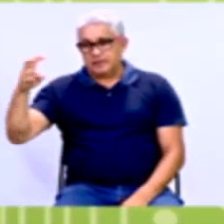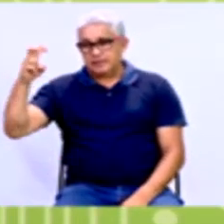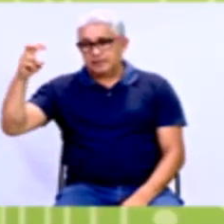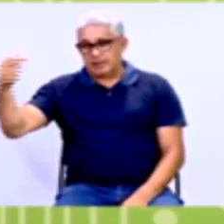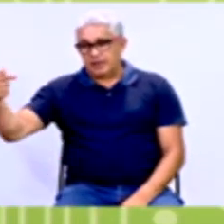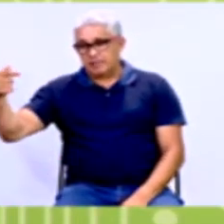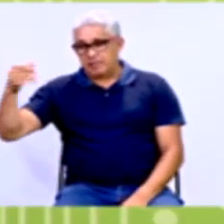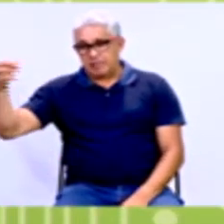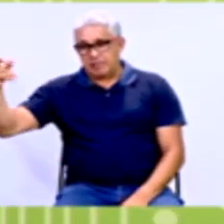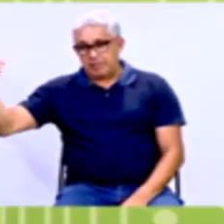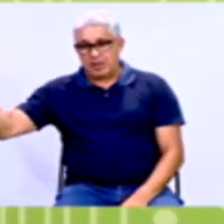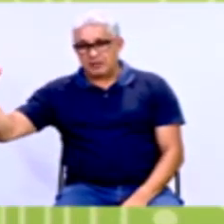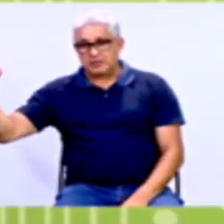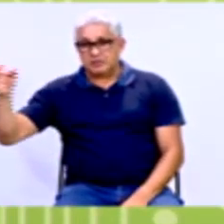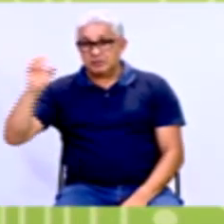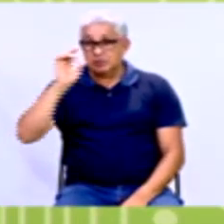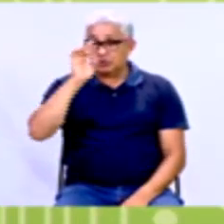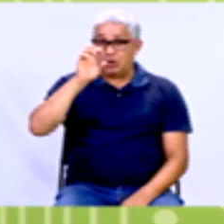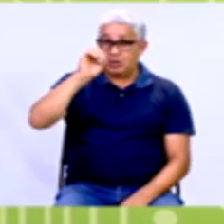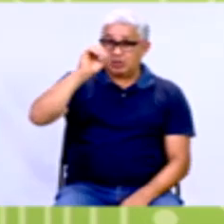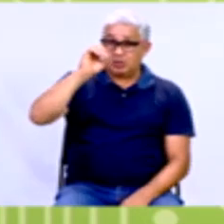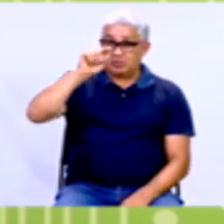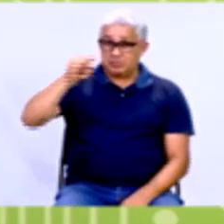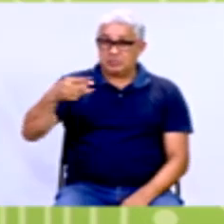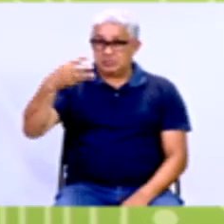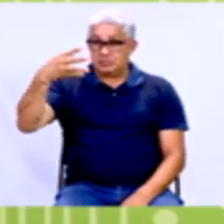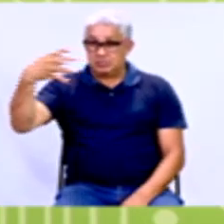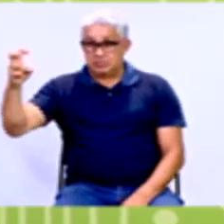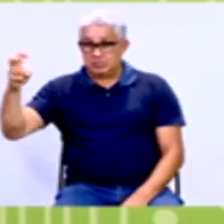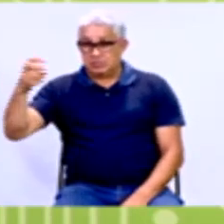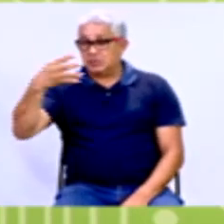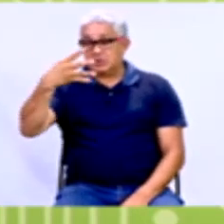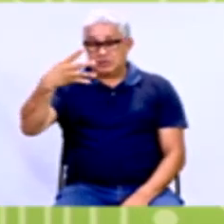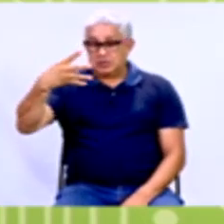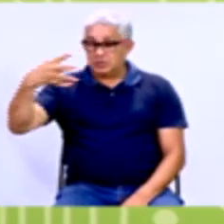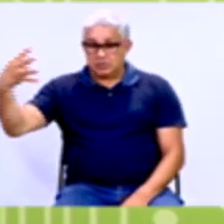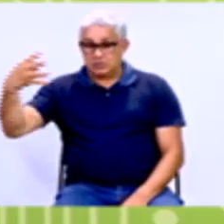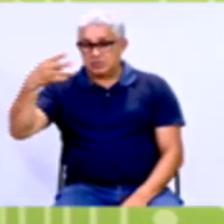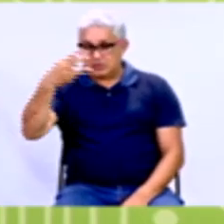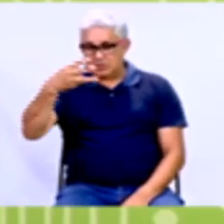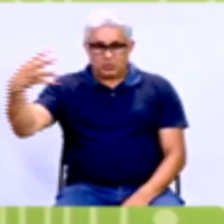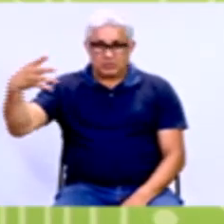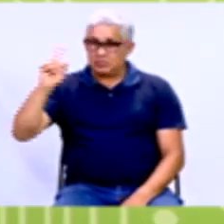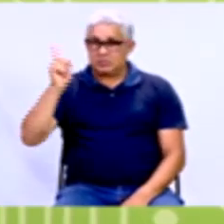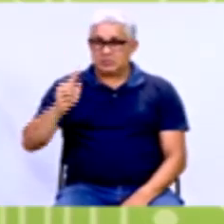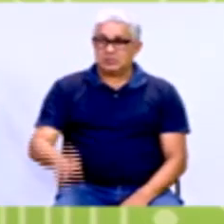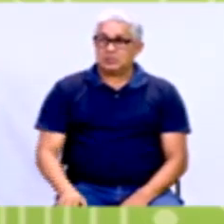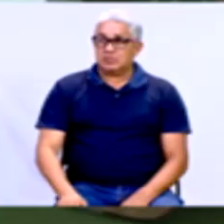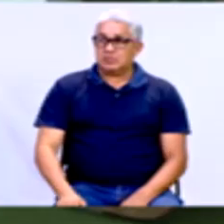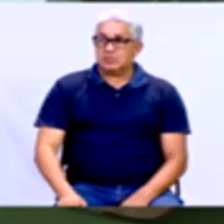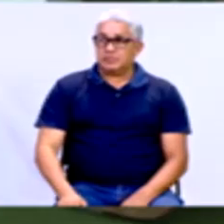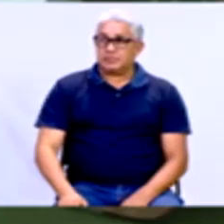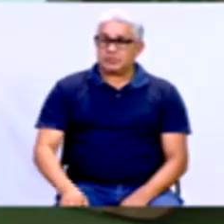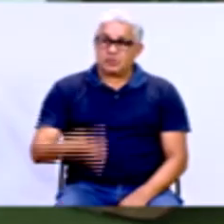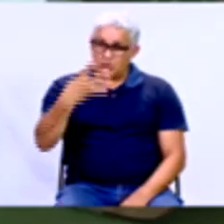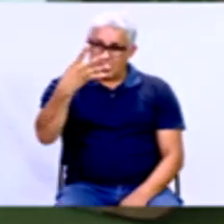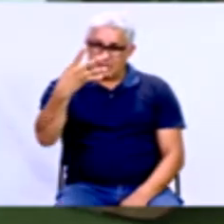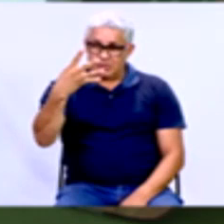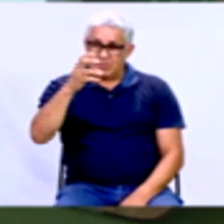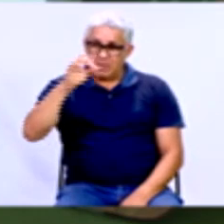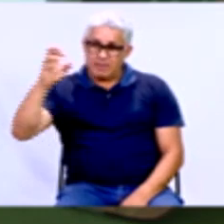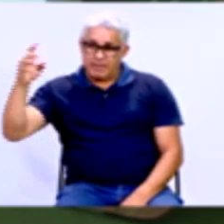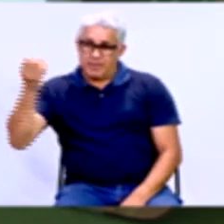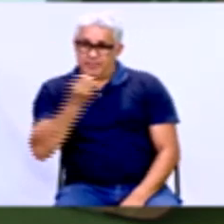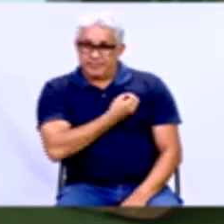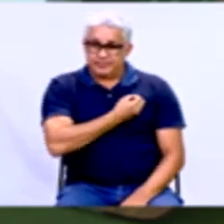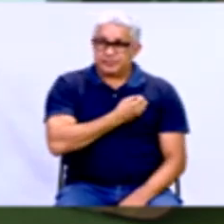0,3457, não sei o que lá, não deixa só 0,34 nesses casos, tá? Pega pelo menos no os mínimo 4, né, isso, pega... Quando a gente vai